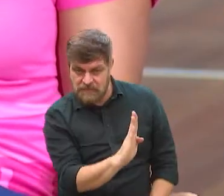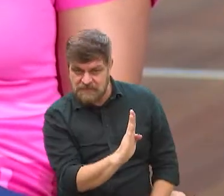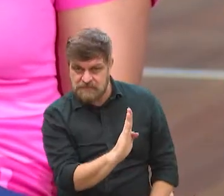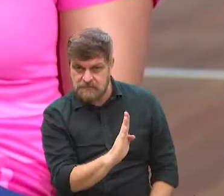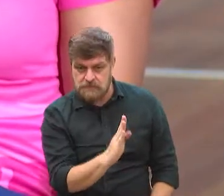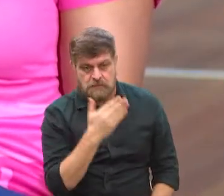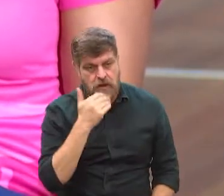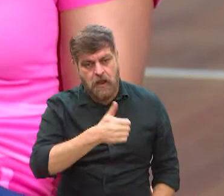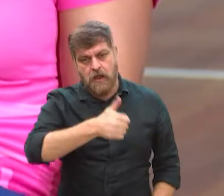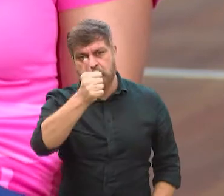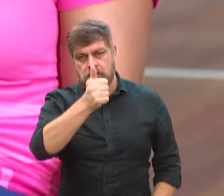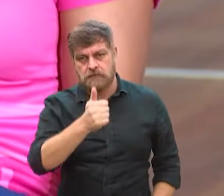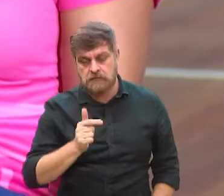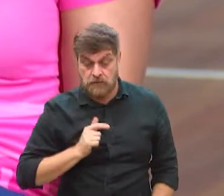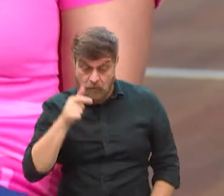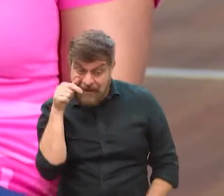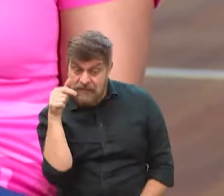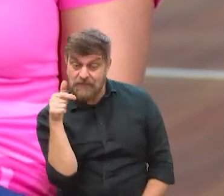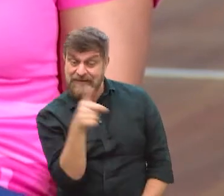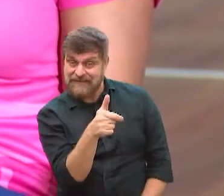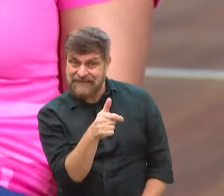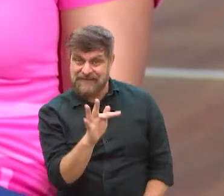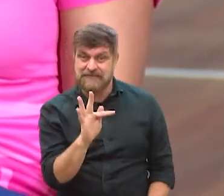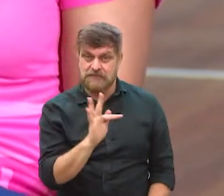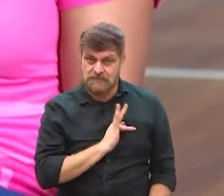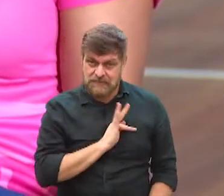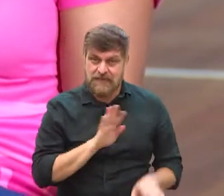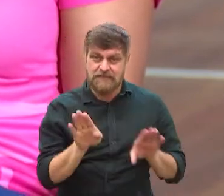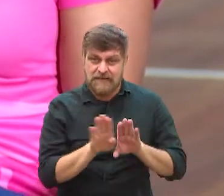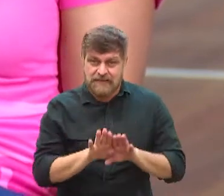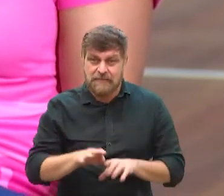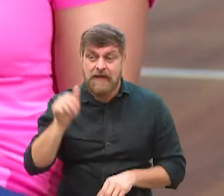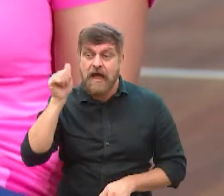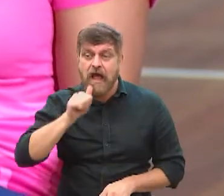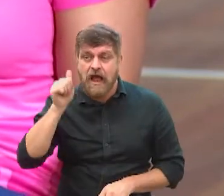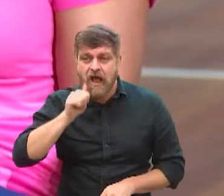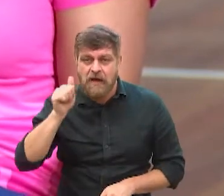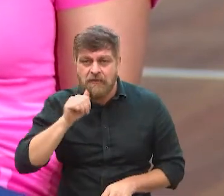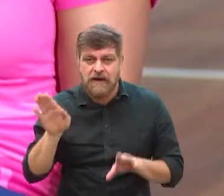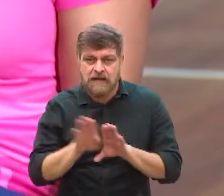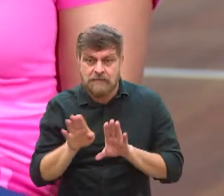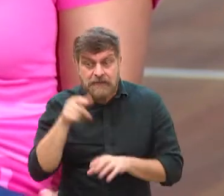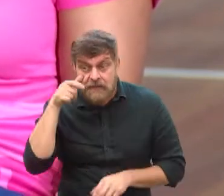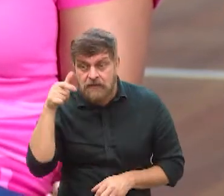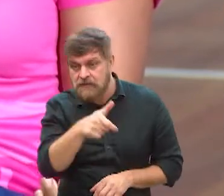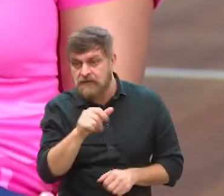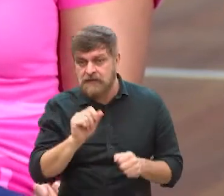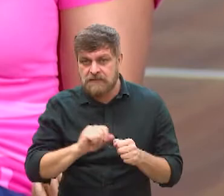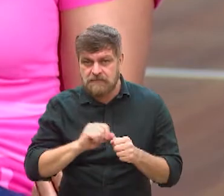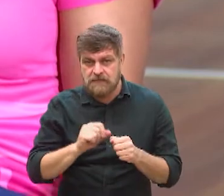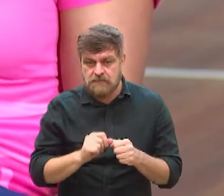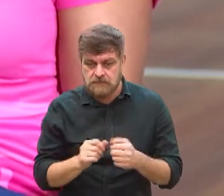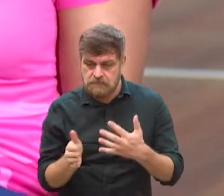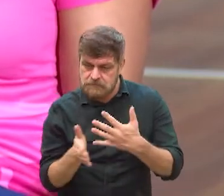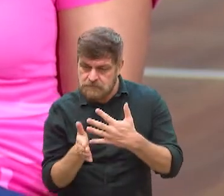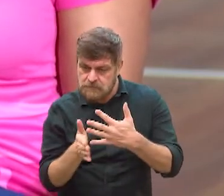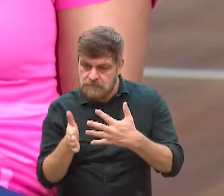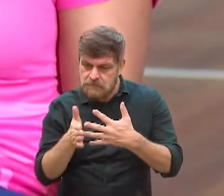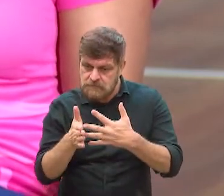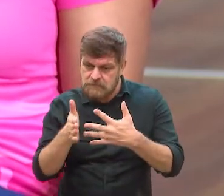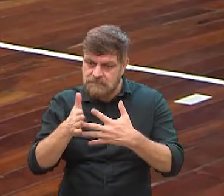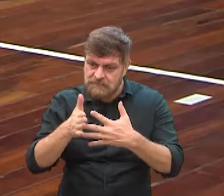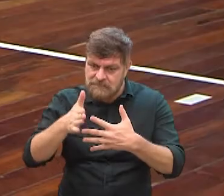porta, assim. Então acho que esse interesse dos técnicos também e das jogadoras tem feito com que o nível esteja